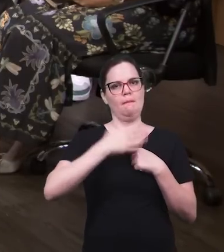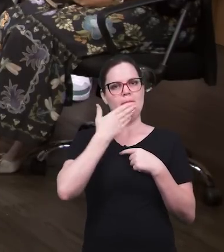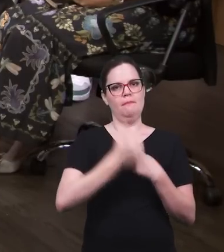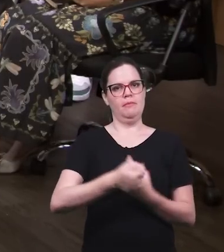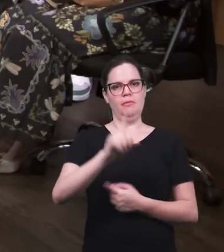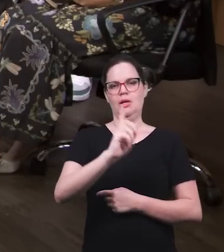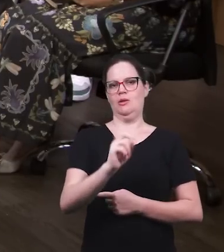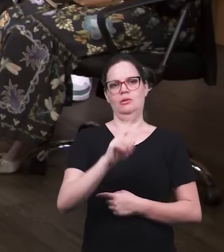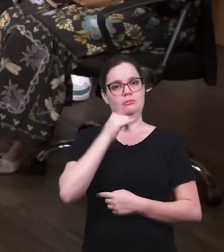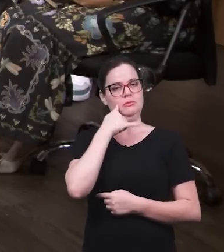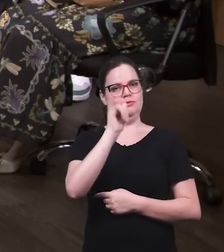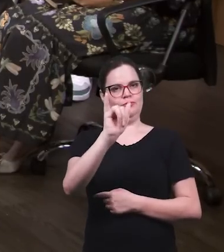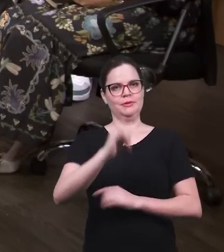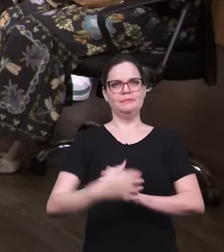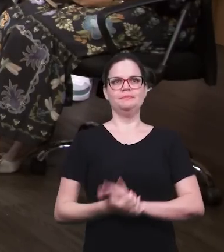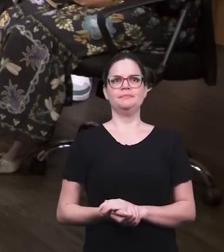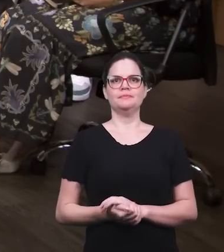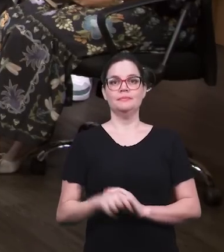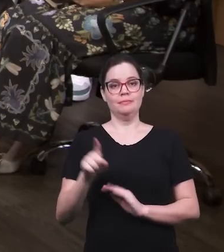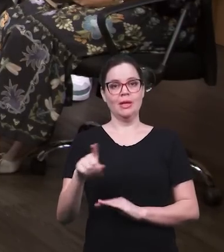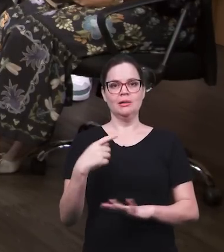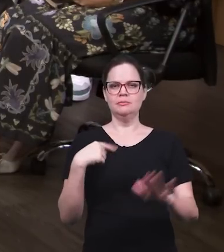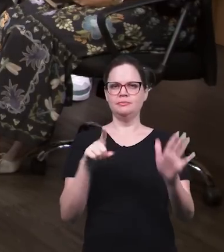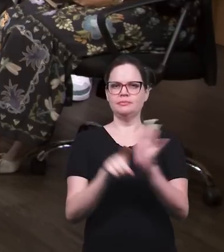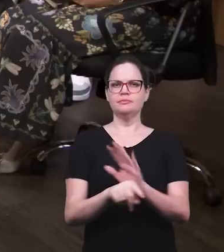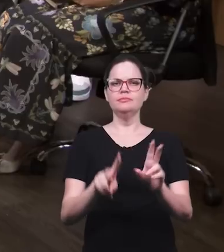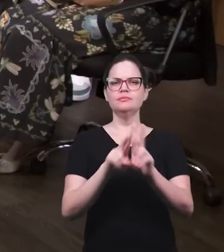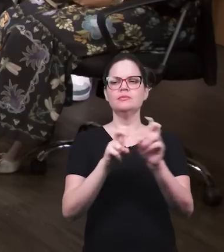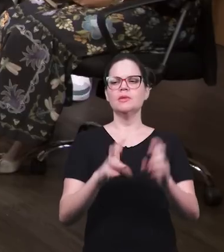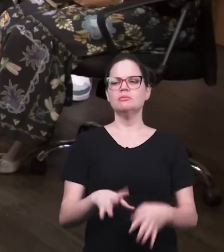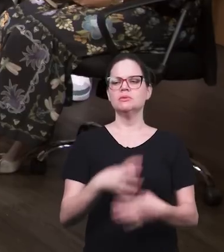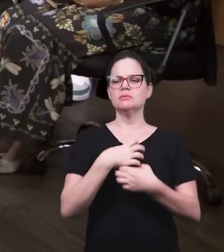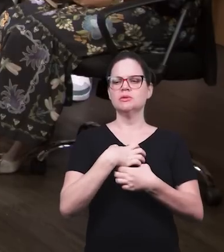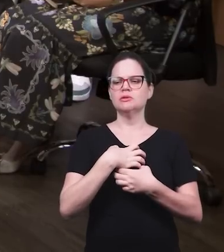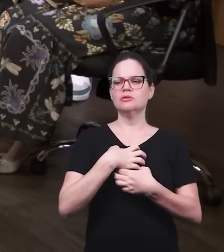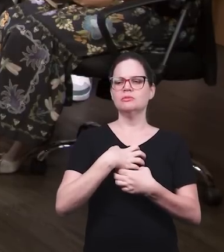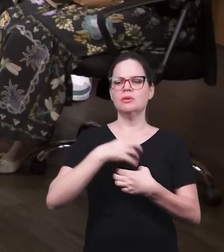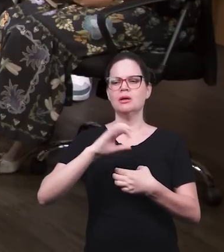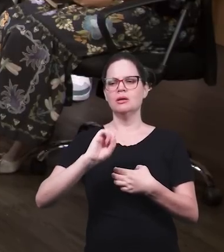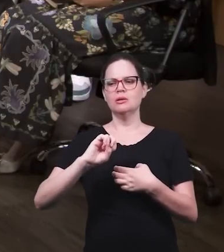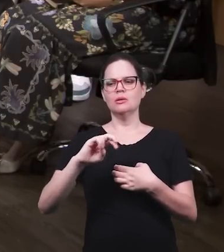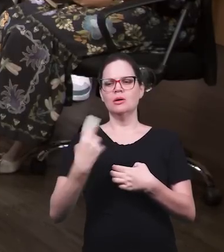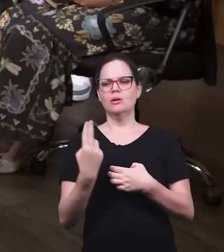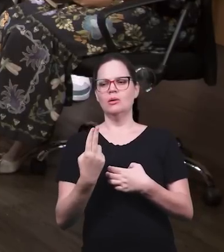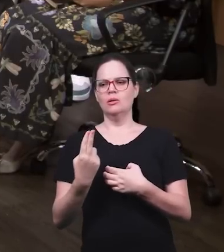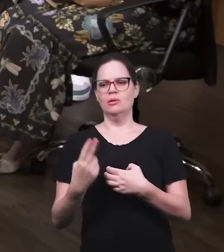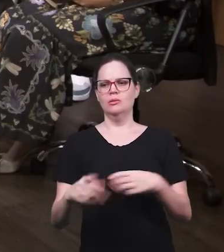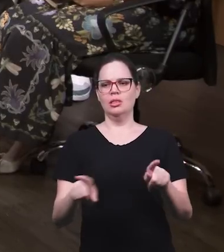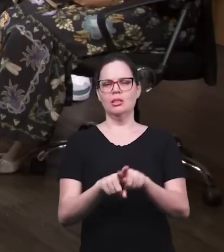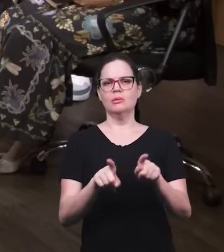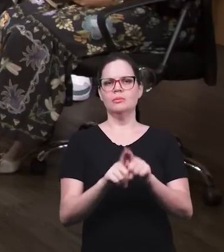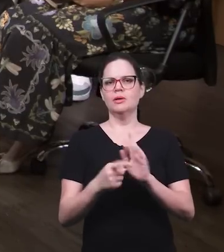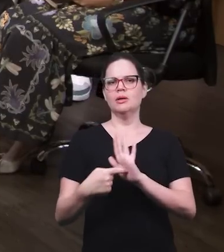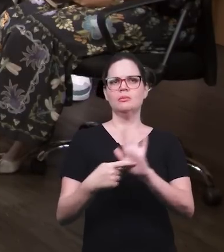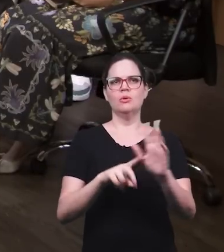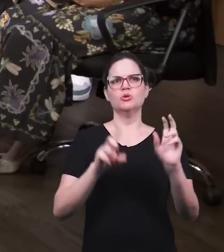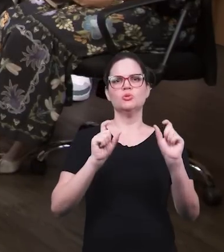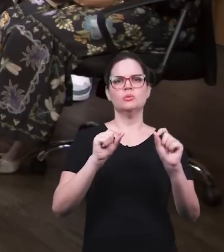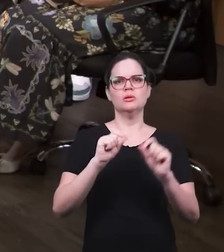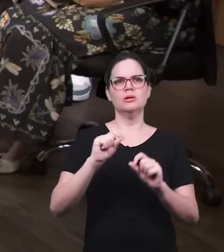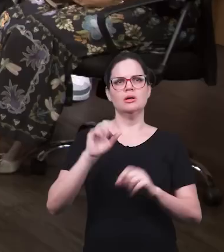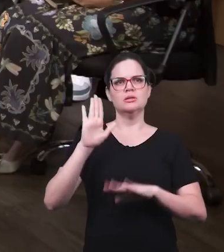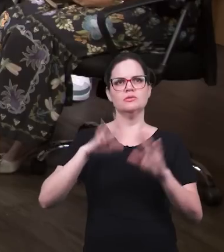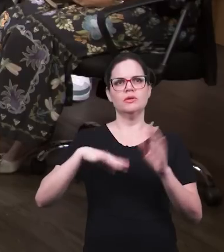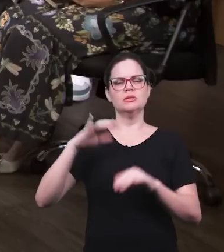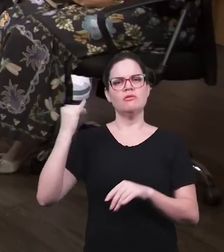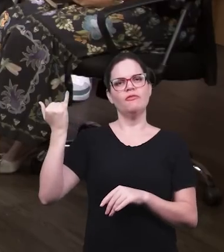A pergunta que o Davidson fez, ela aponta para algo, um sentimento, ou até, ele usou a expressão, aquilo que se